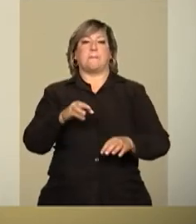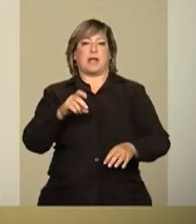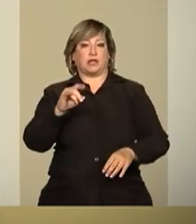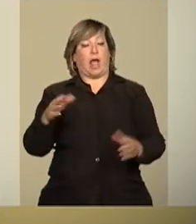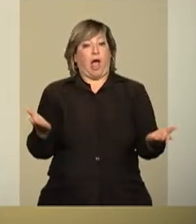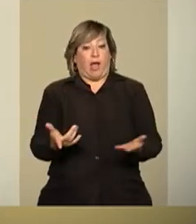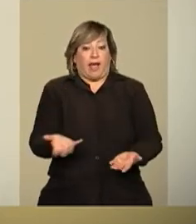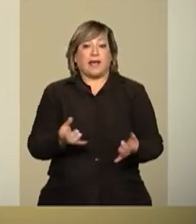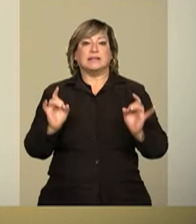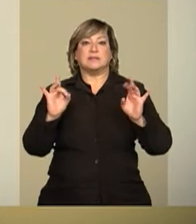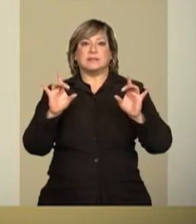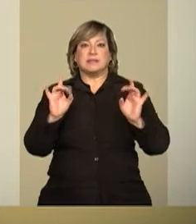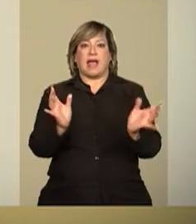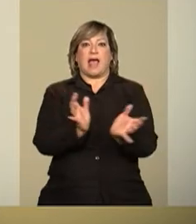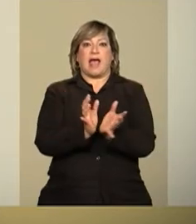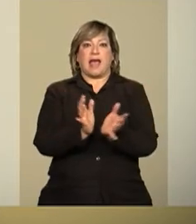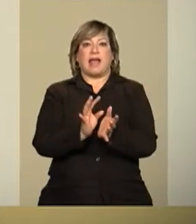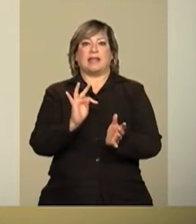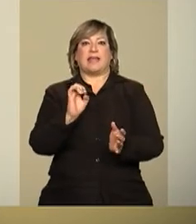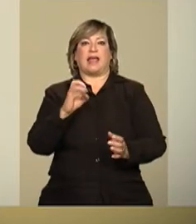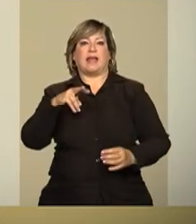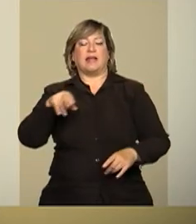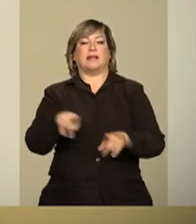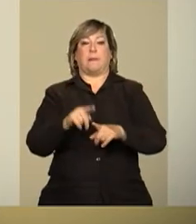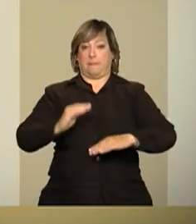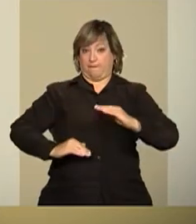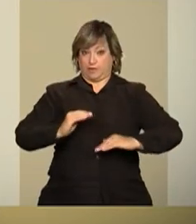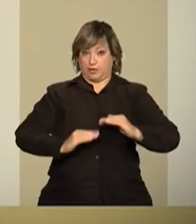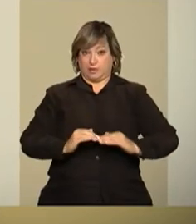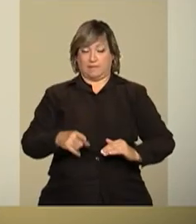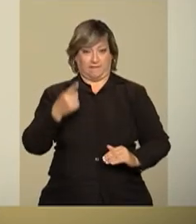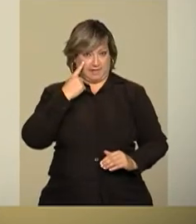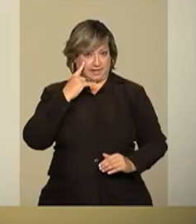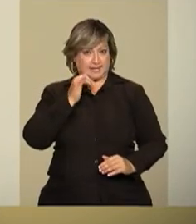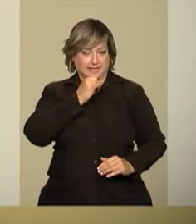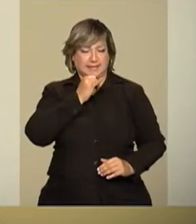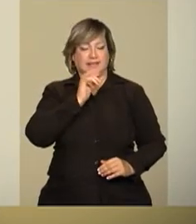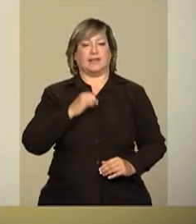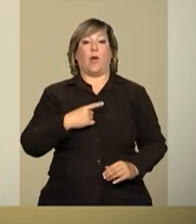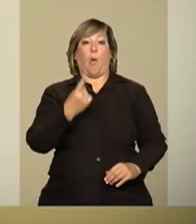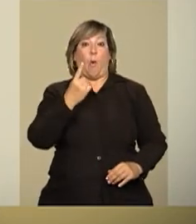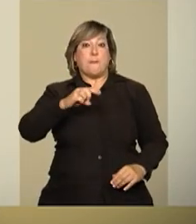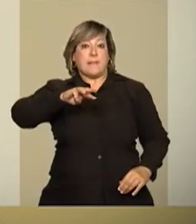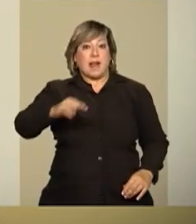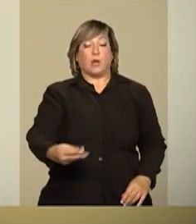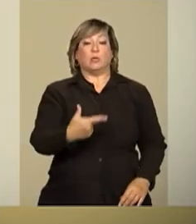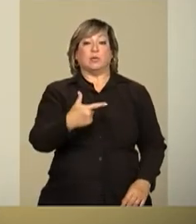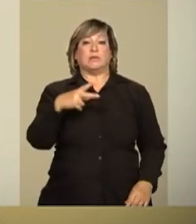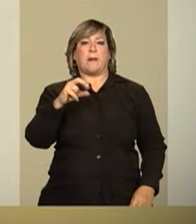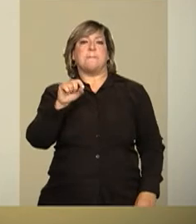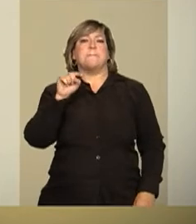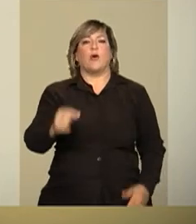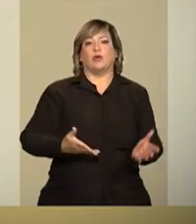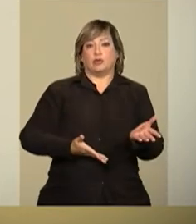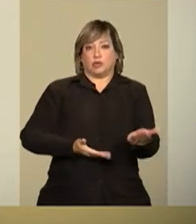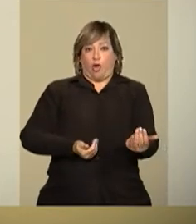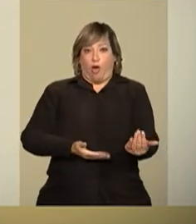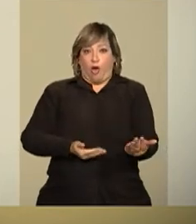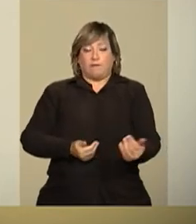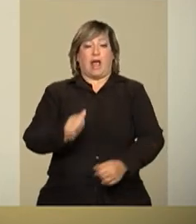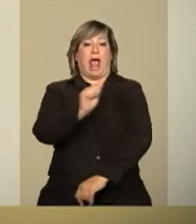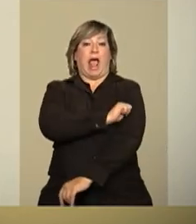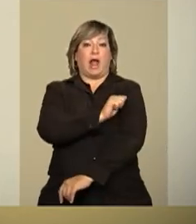quer se especializar em uma área técnica e profissional veja só um milhão e 250 mil jovens